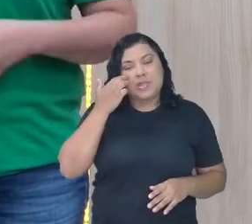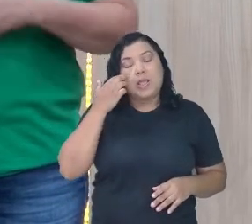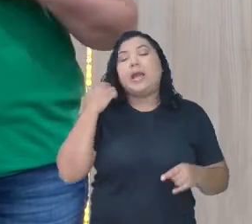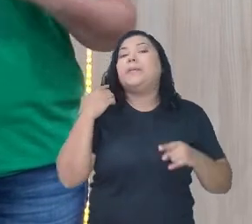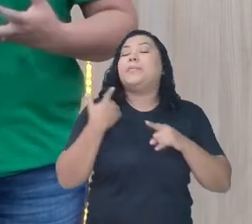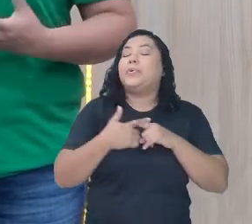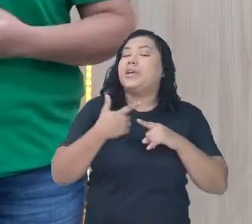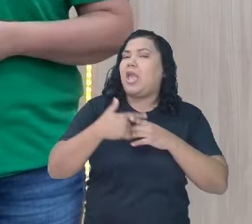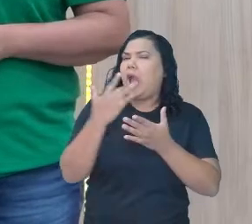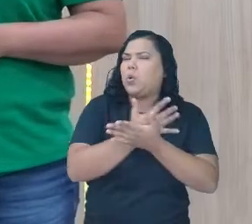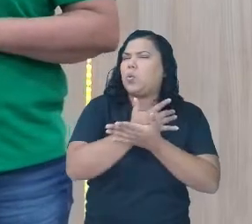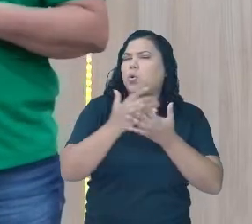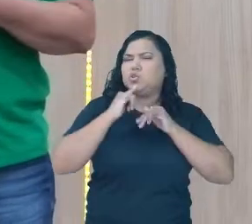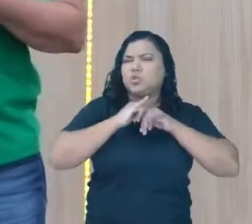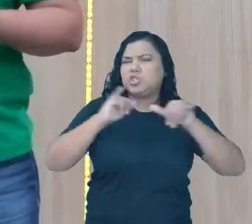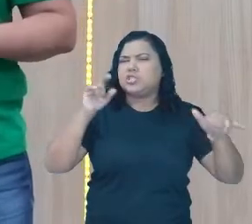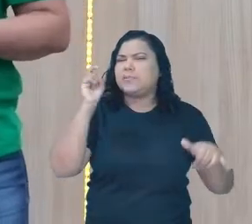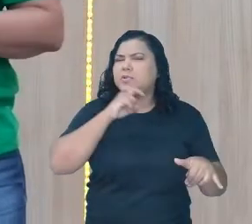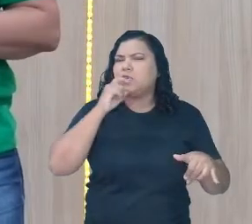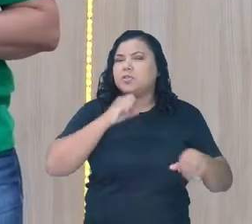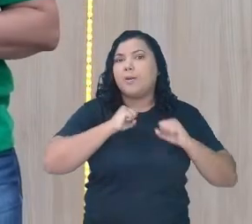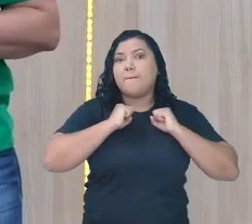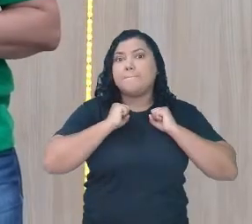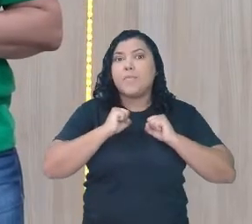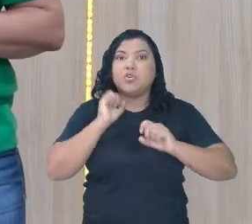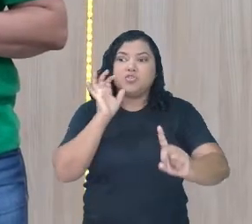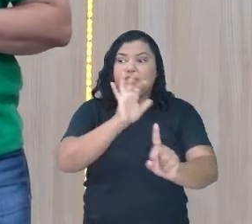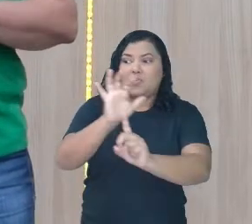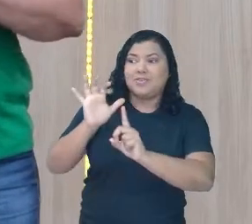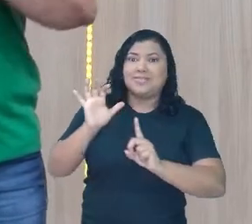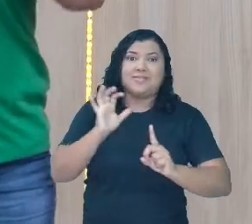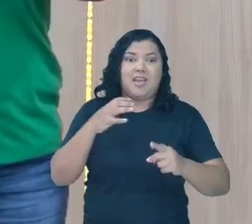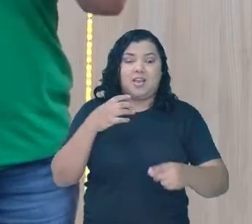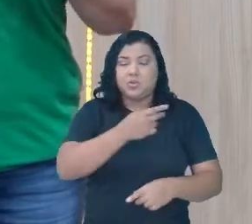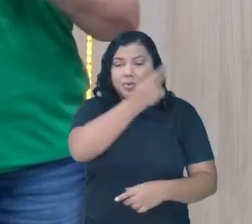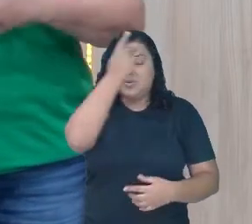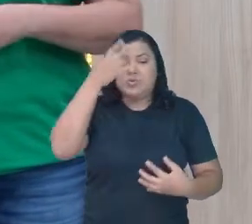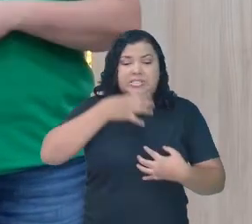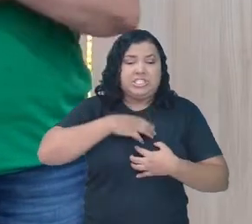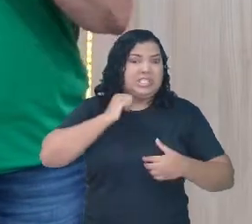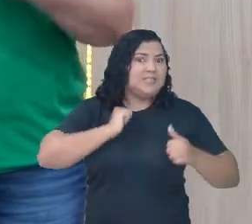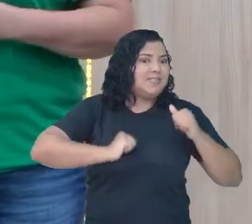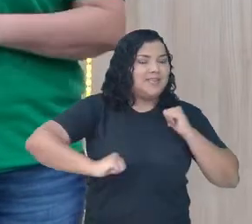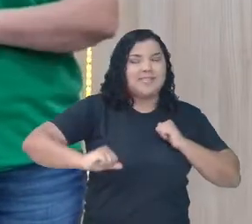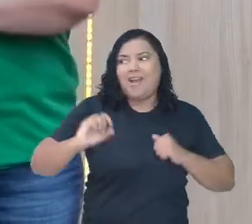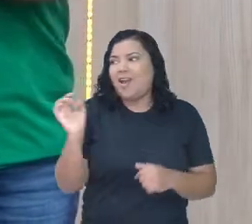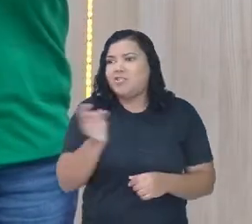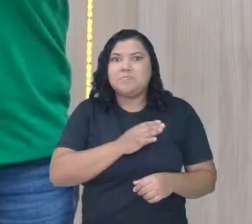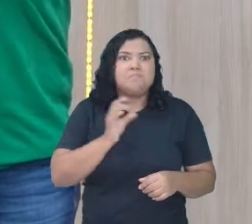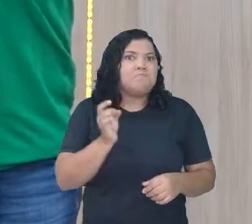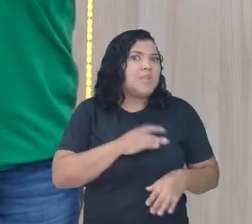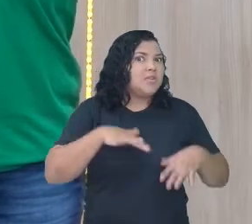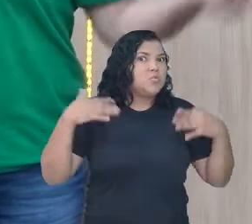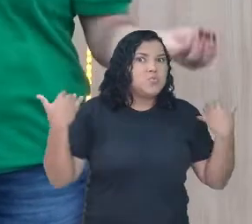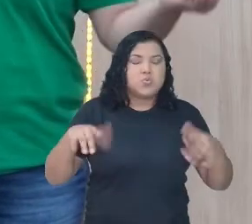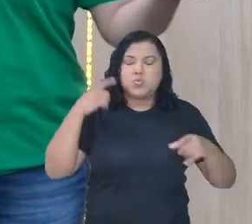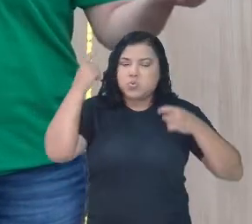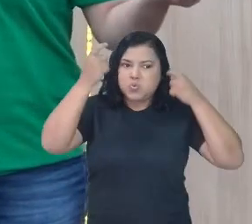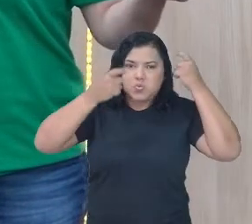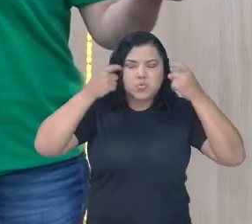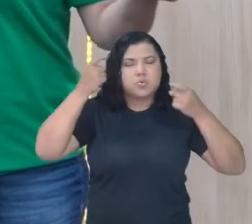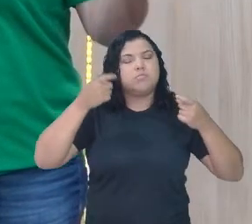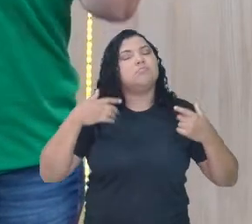pânico, ansiedade, não é? Desespero nas pessoas. Às vezes, essas pessoas que recebem já passam para